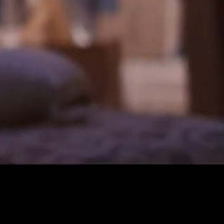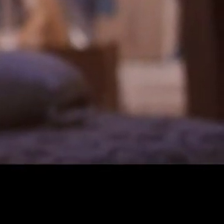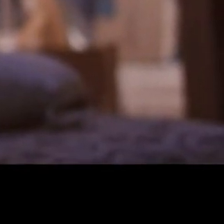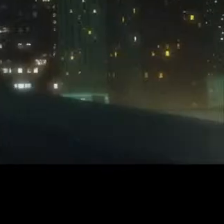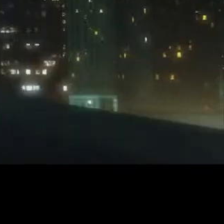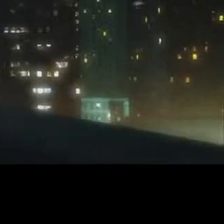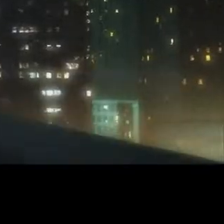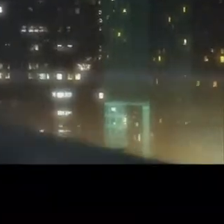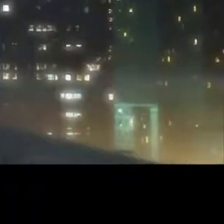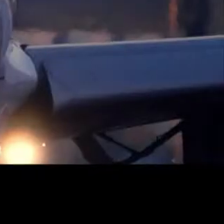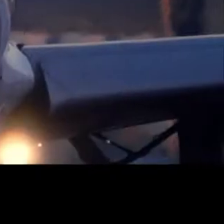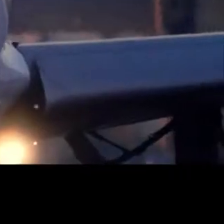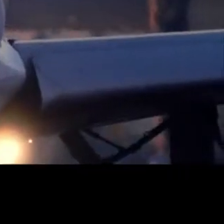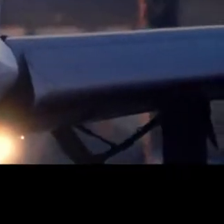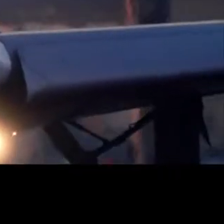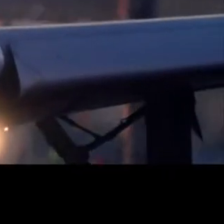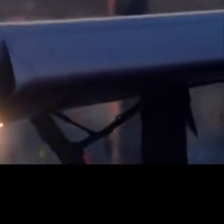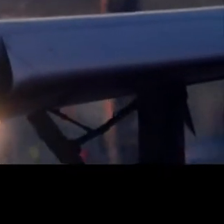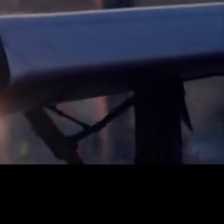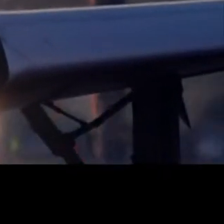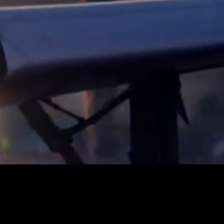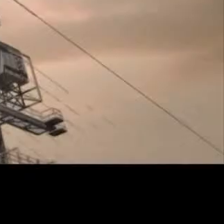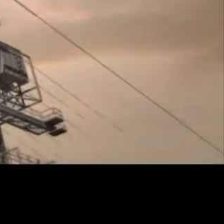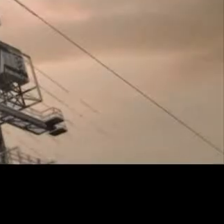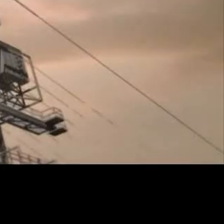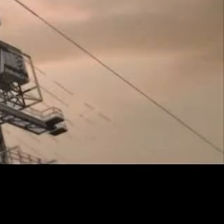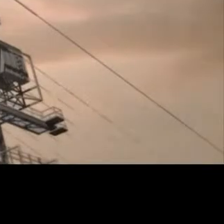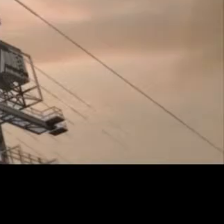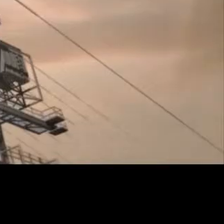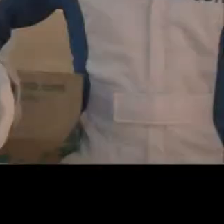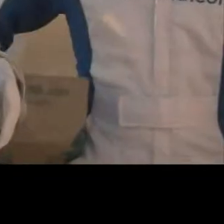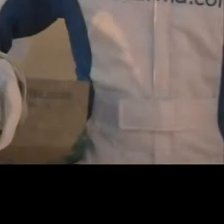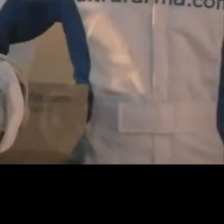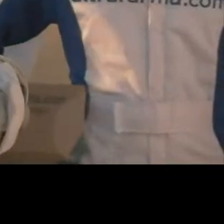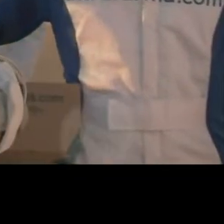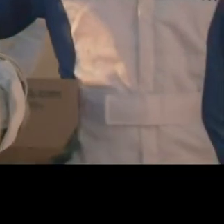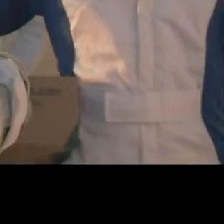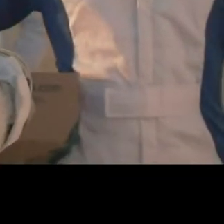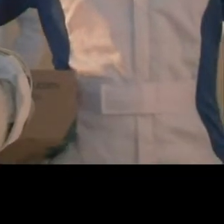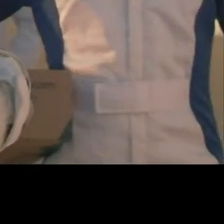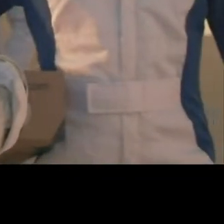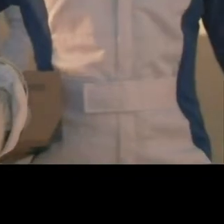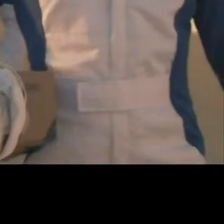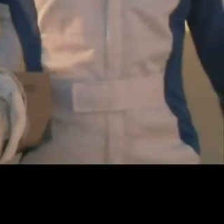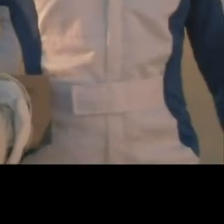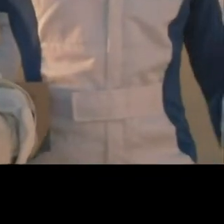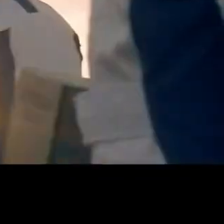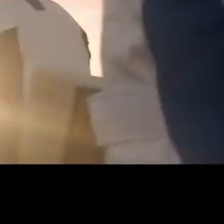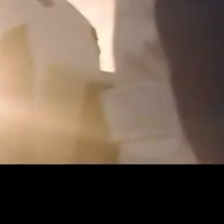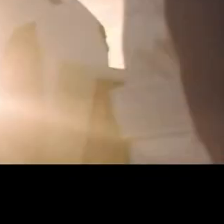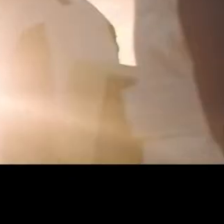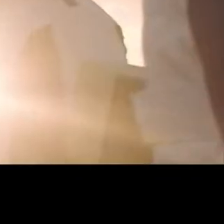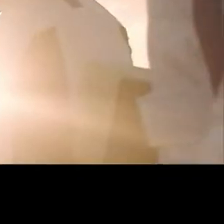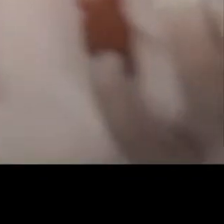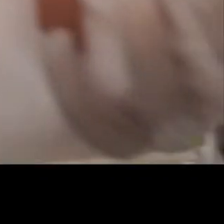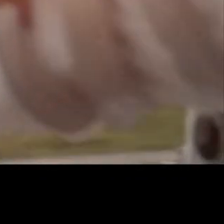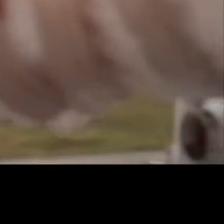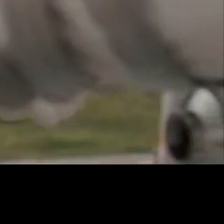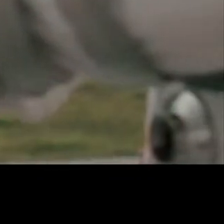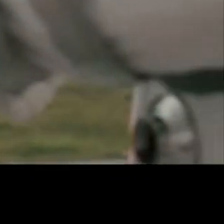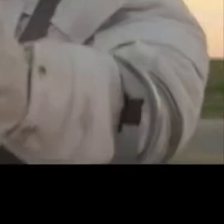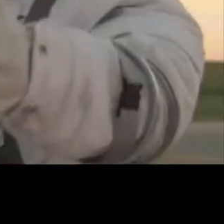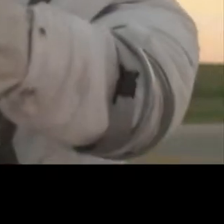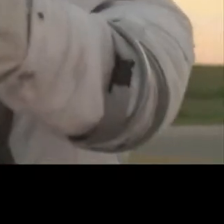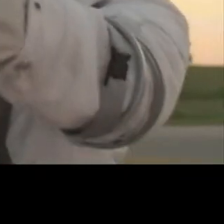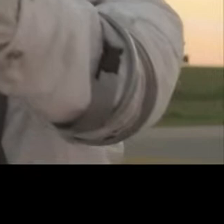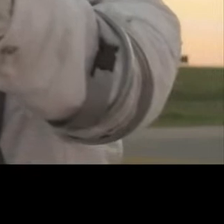segurança e rapidez. Então, não importa onde você esteja, se não for impossível, a